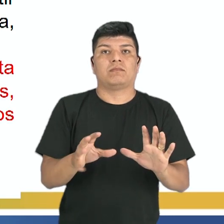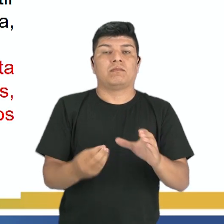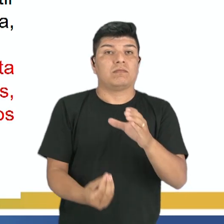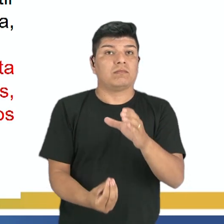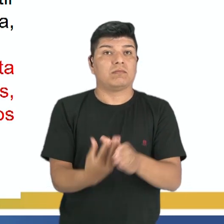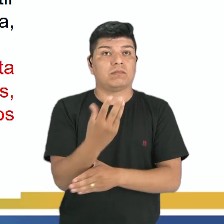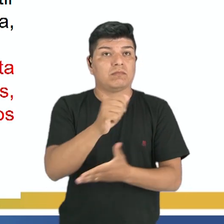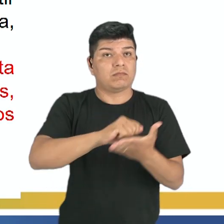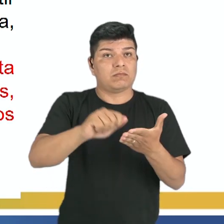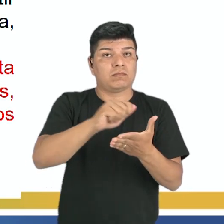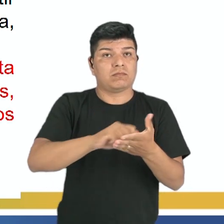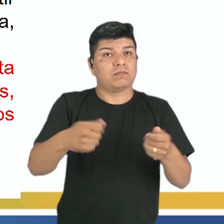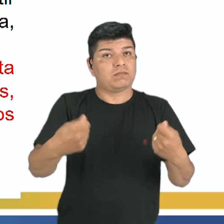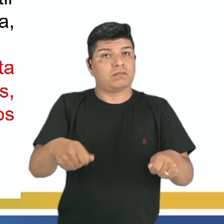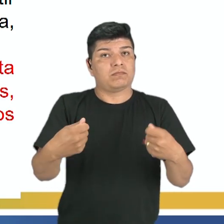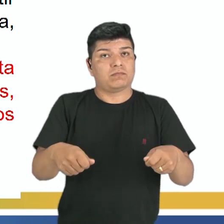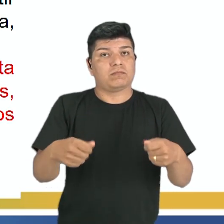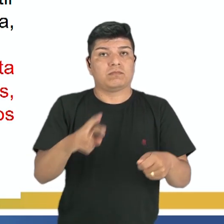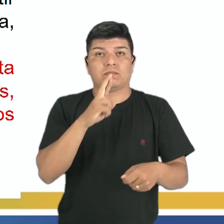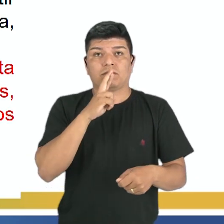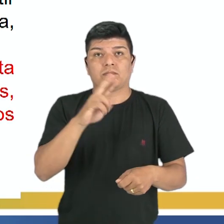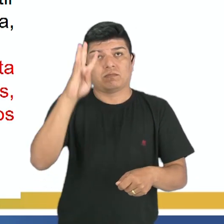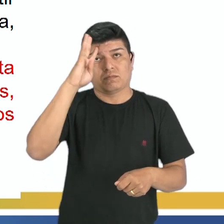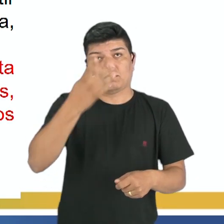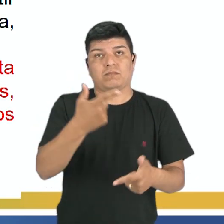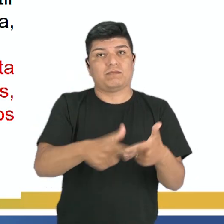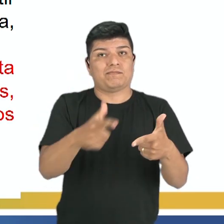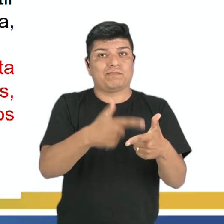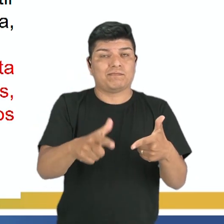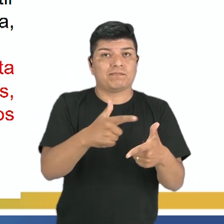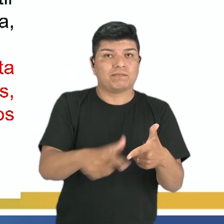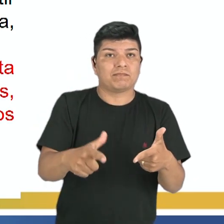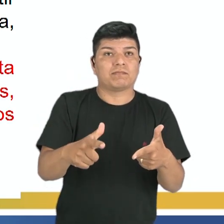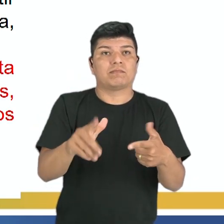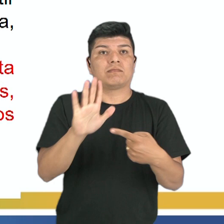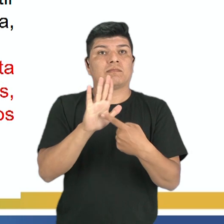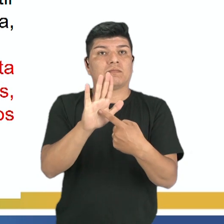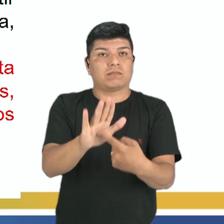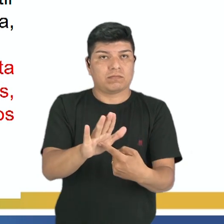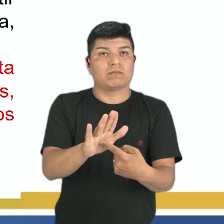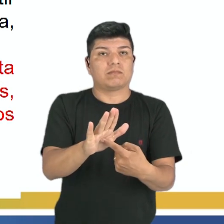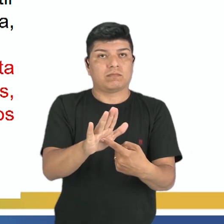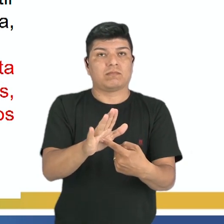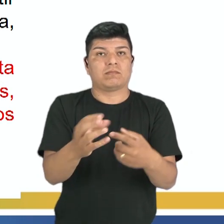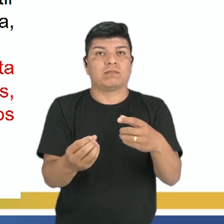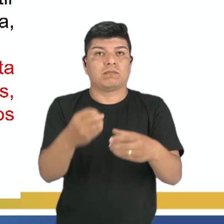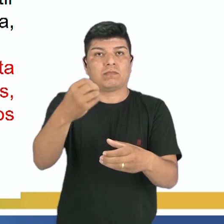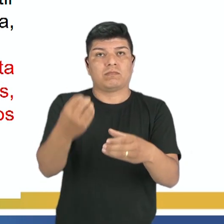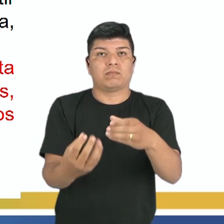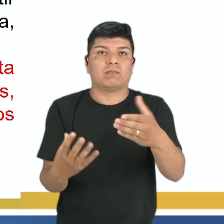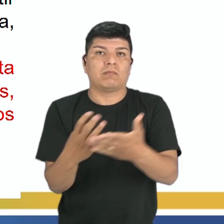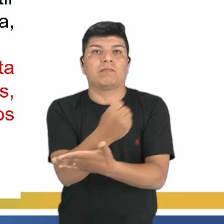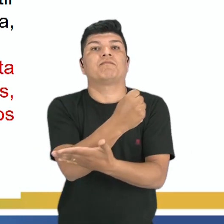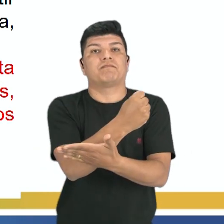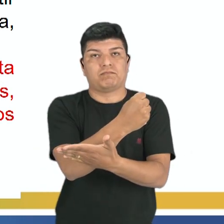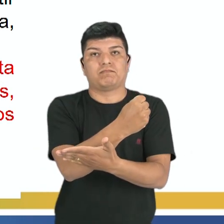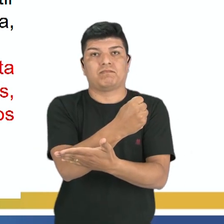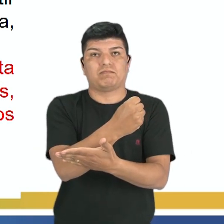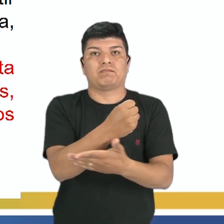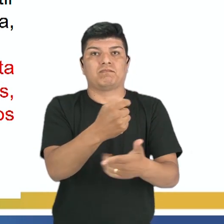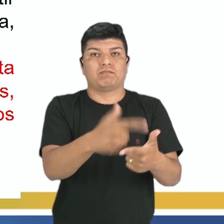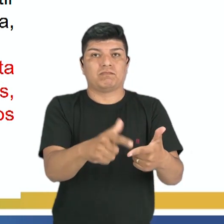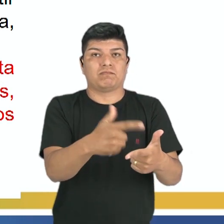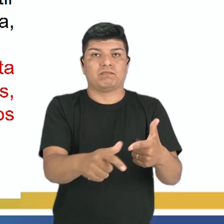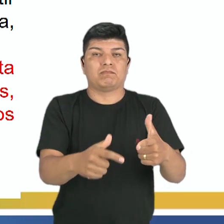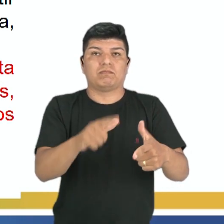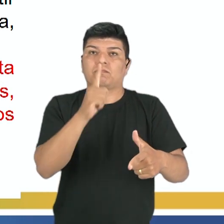nasceu da necessidade de se resolver problemas práticos, como registrar as informações sobre uma colheita, os prejuízos causados por uma